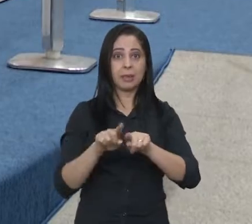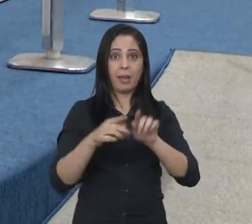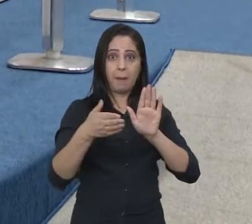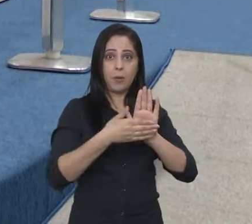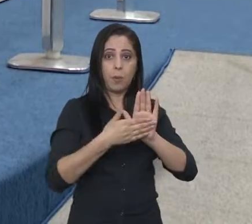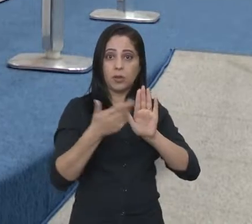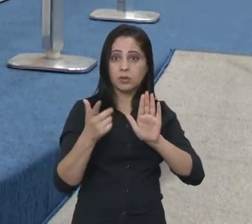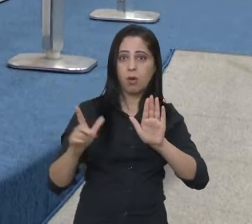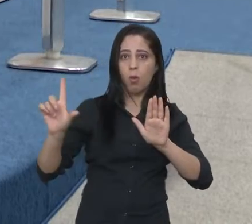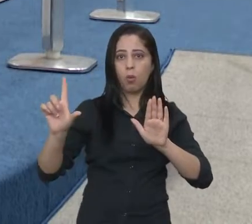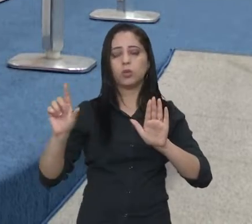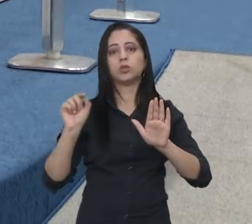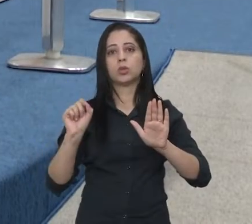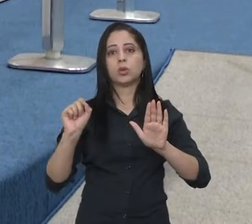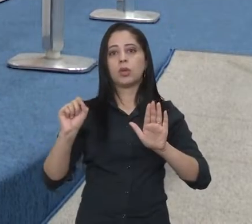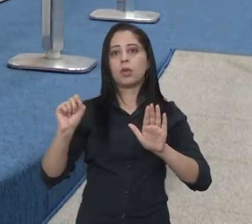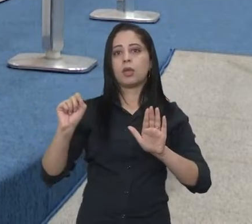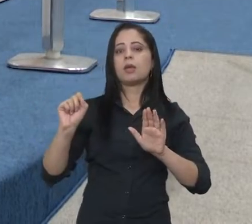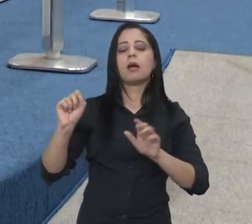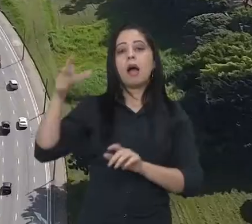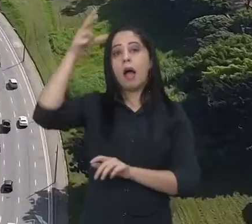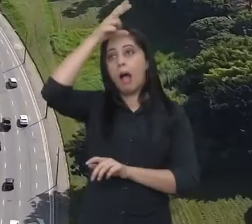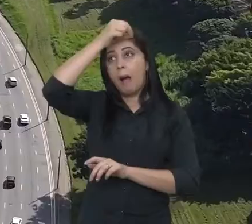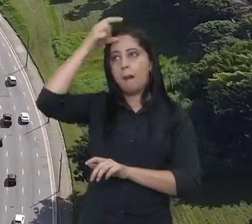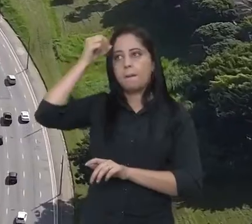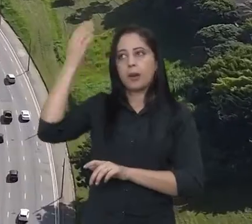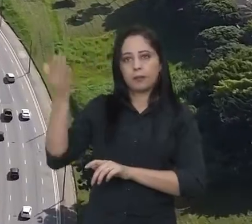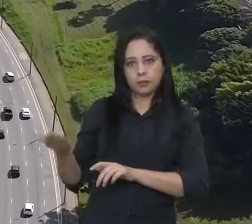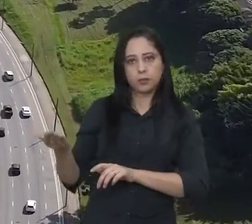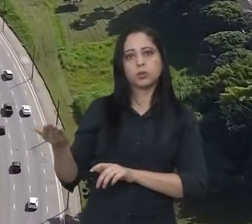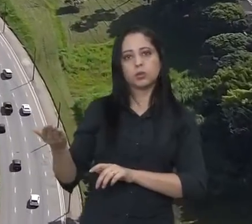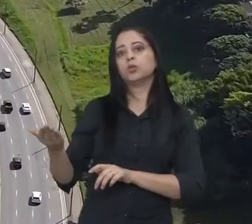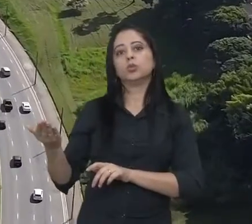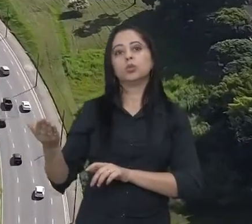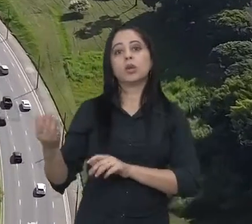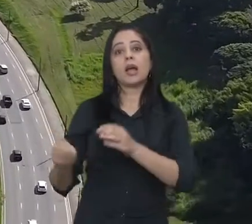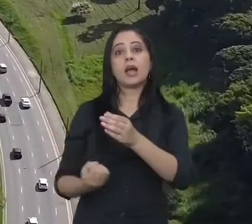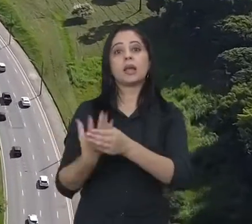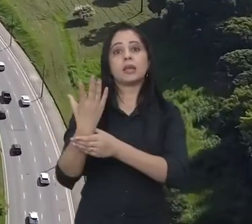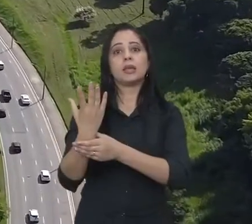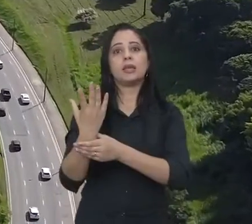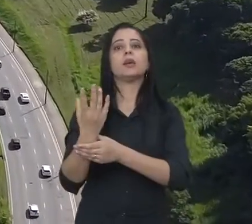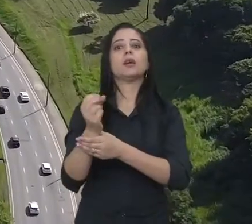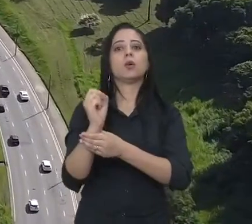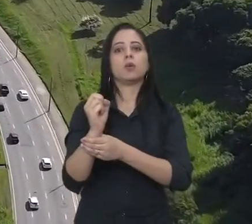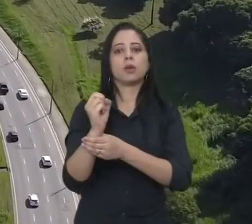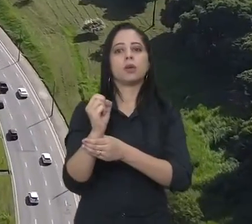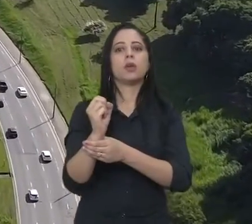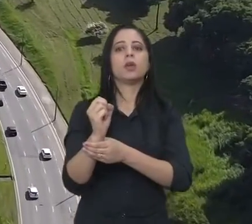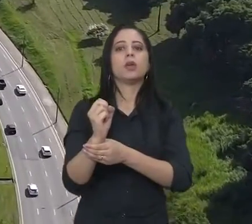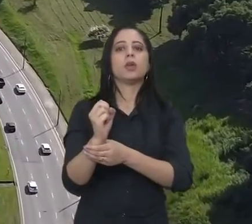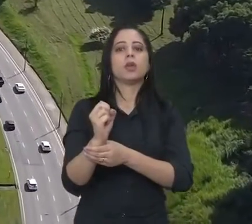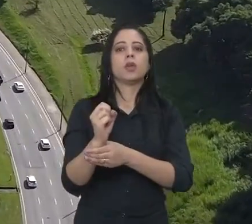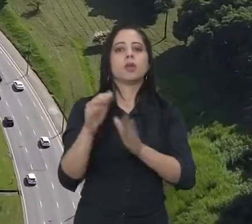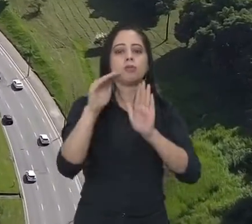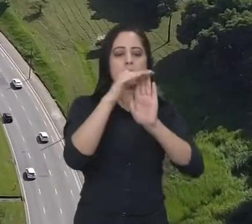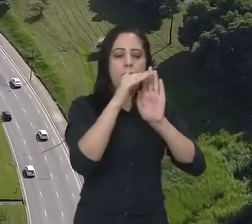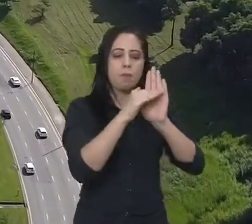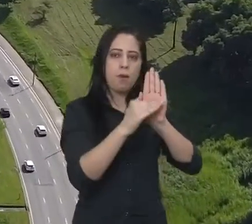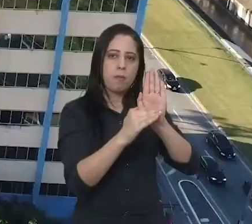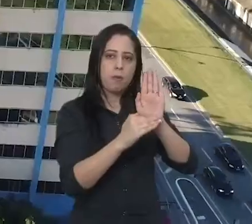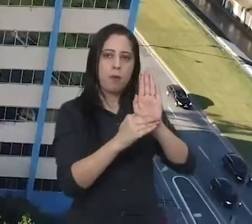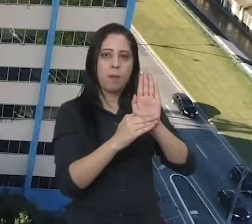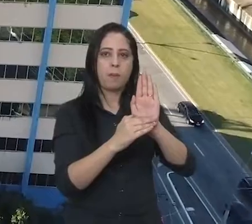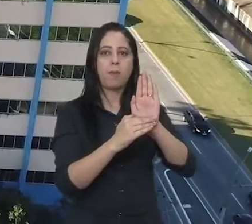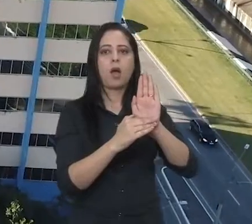Outra proposta que recebeu o aval do plenário foi um projeto encaminhado pela Prefeitura, que institui o Diário do